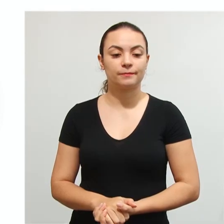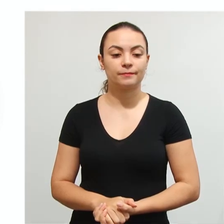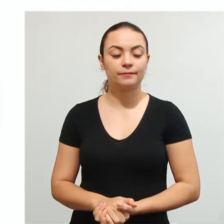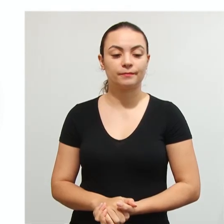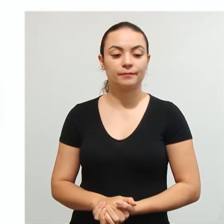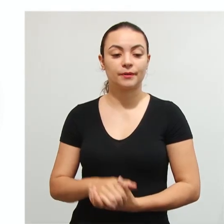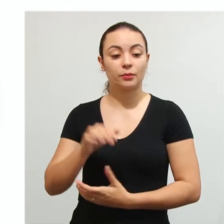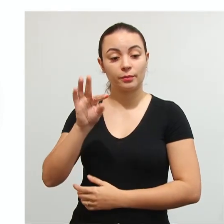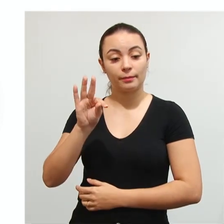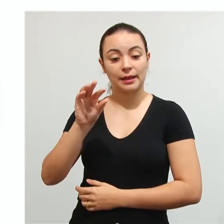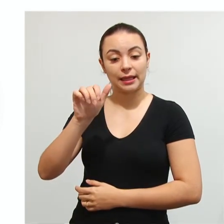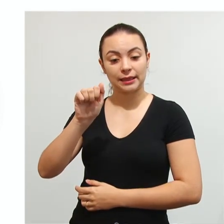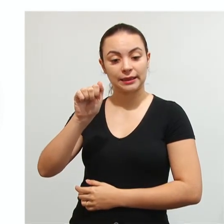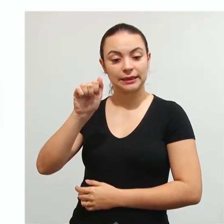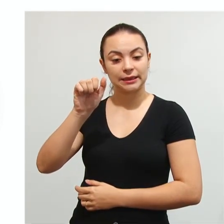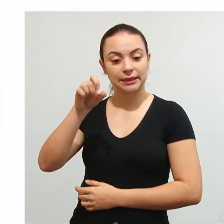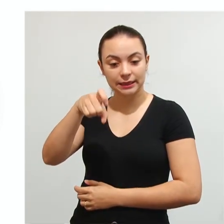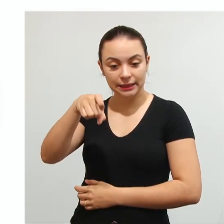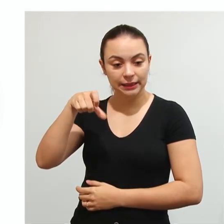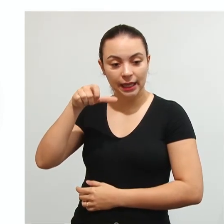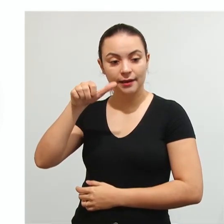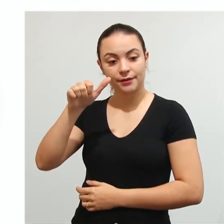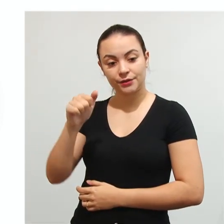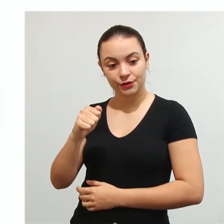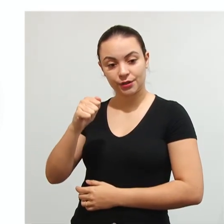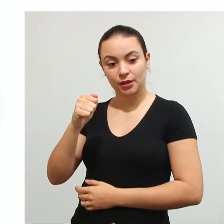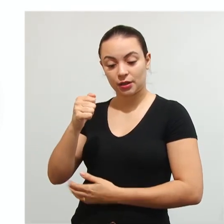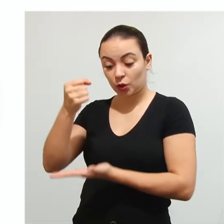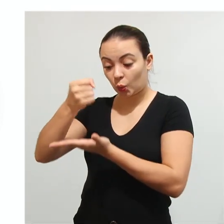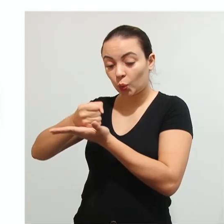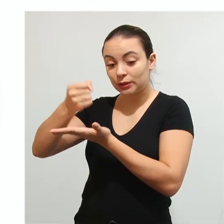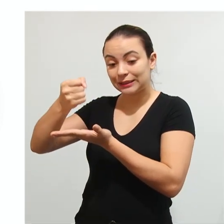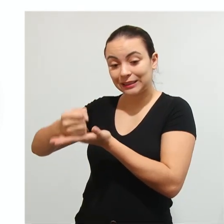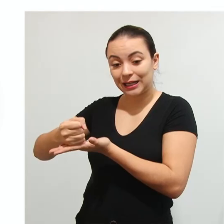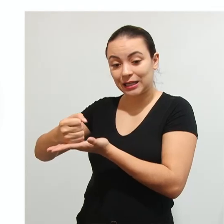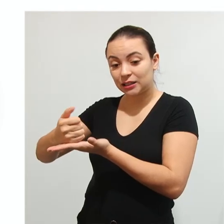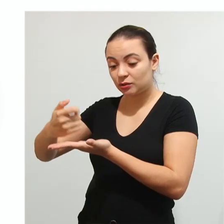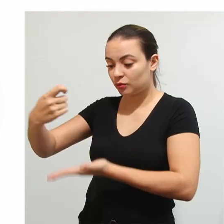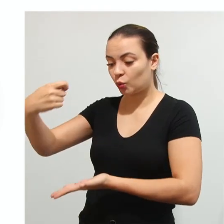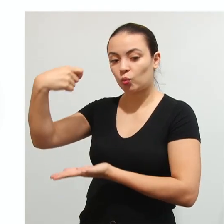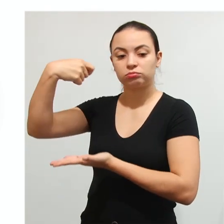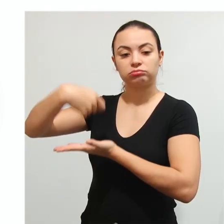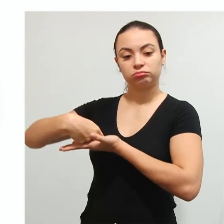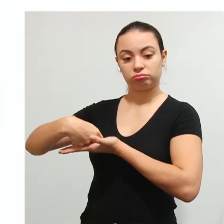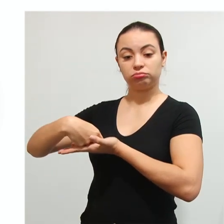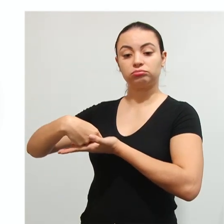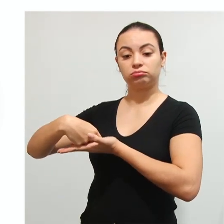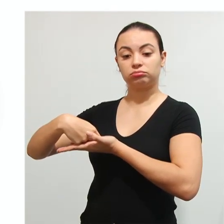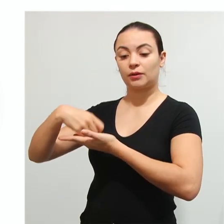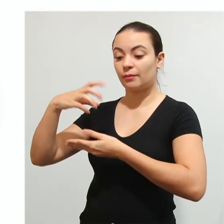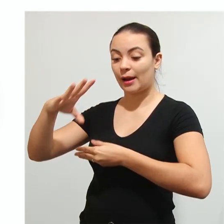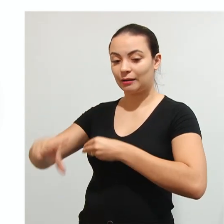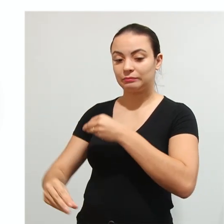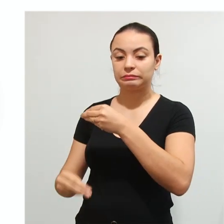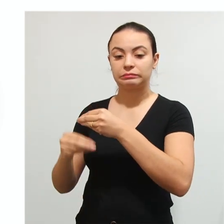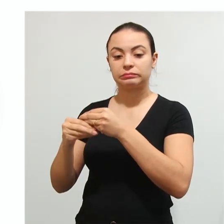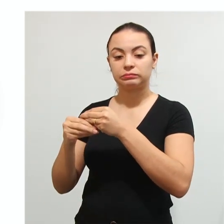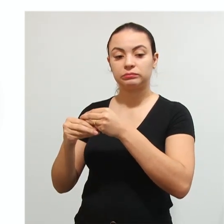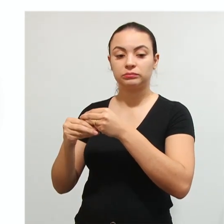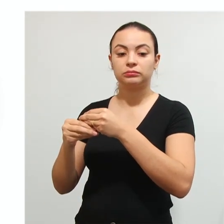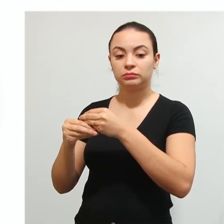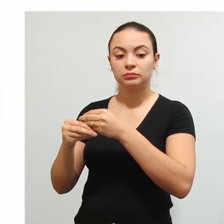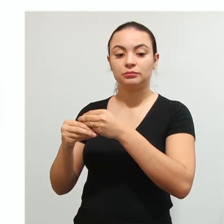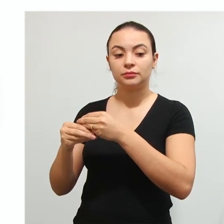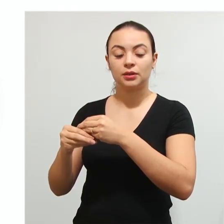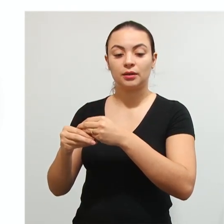reais acrescida no valor emprestado Então qual que é a taxa de juros efetiva paga